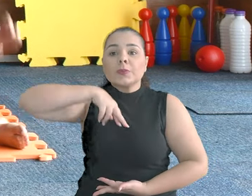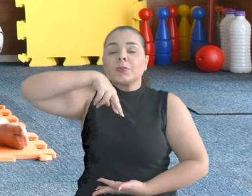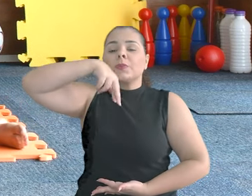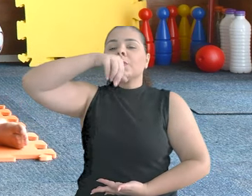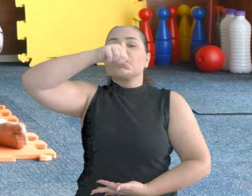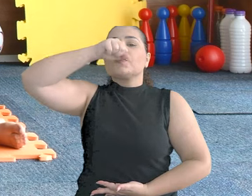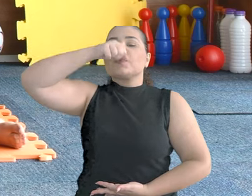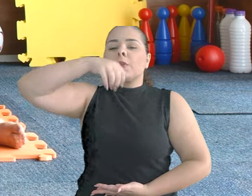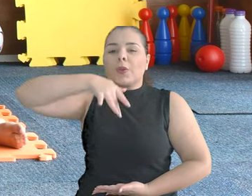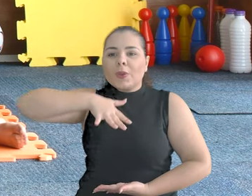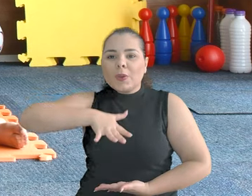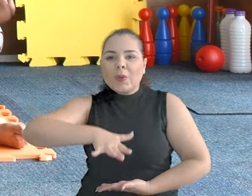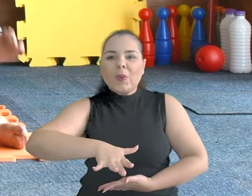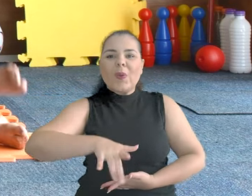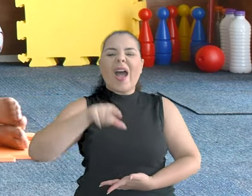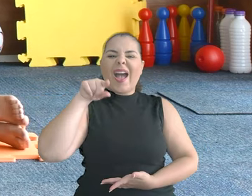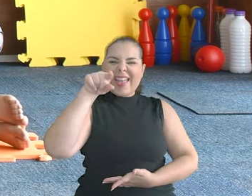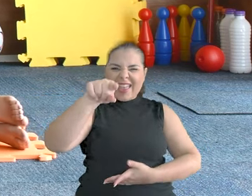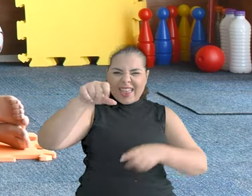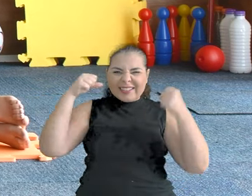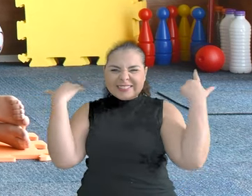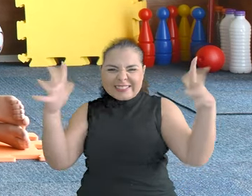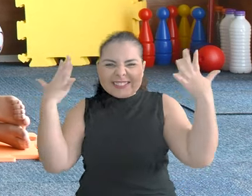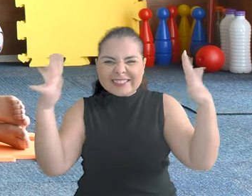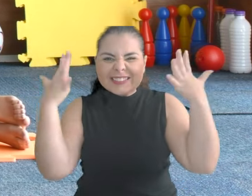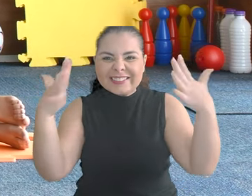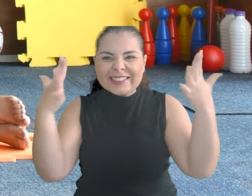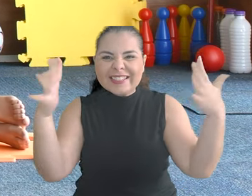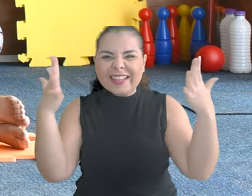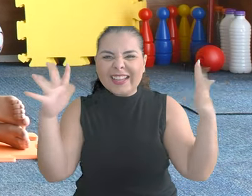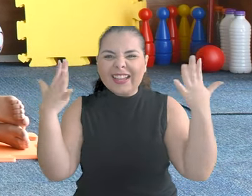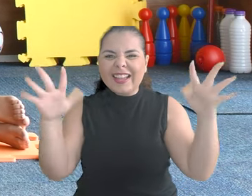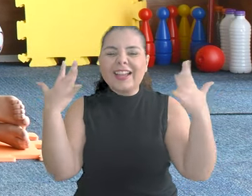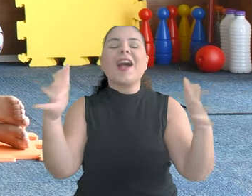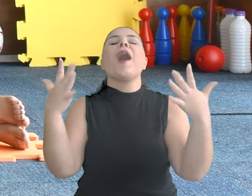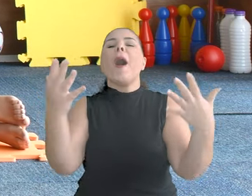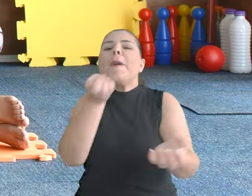volta solta a e b